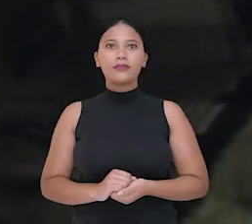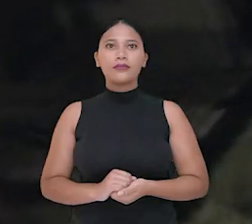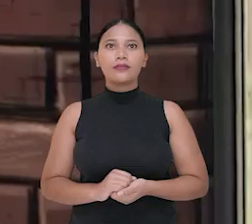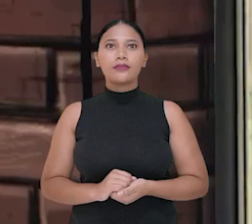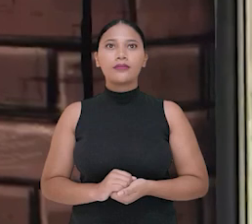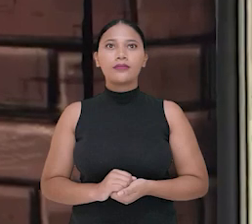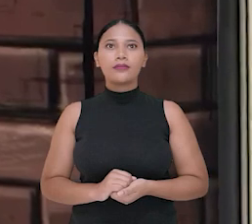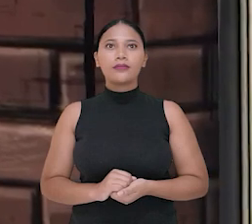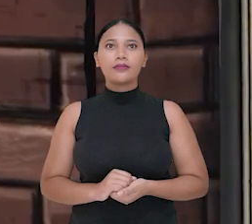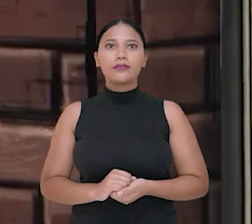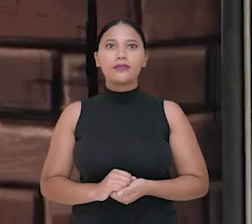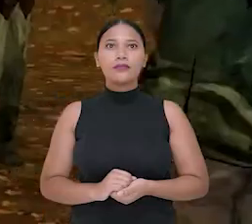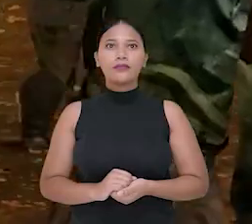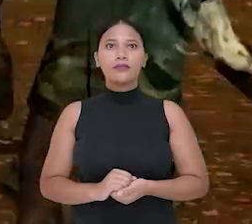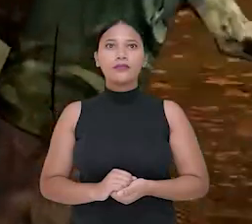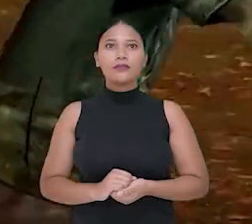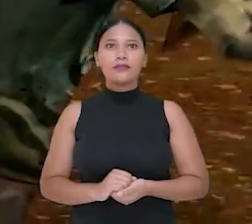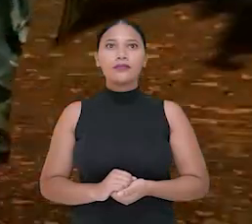bell tolls.